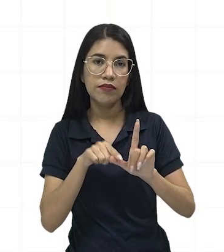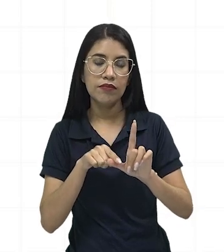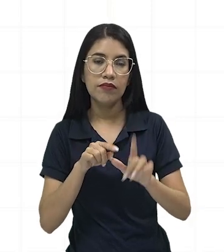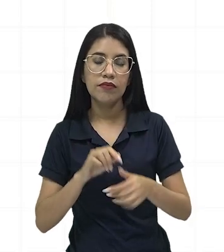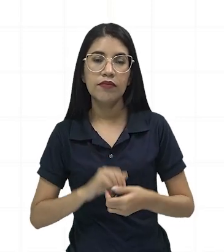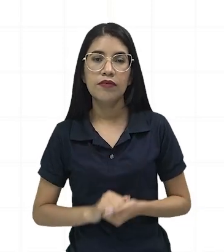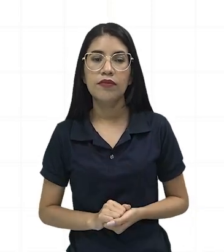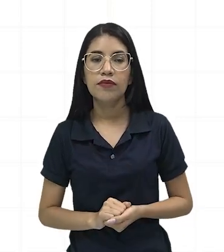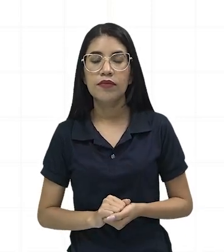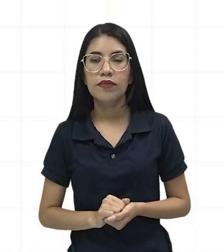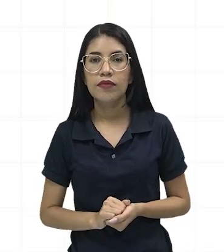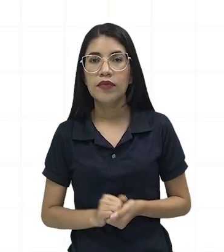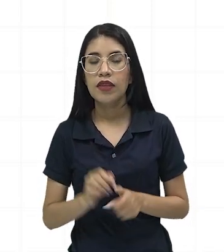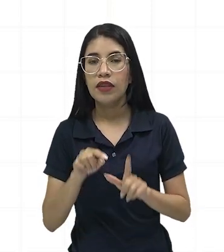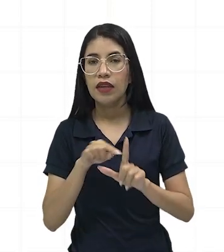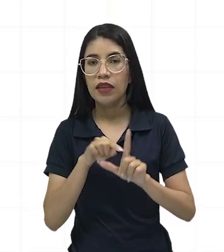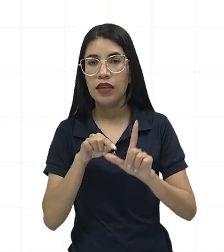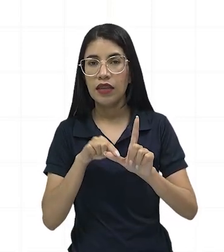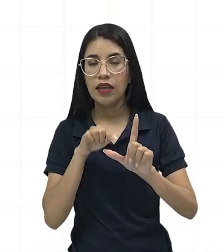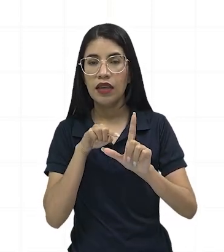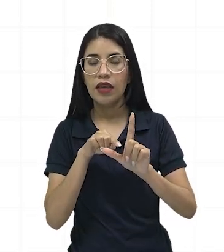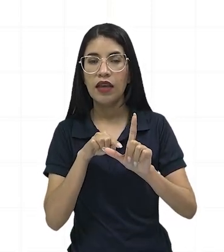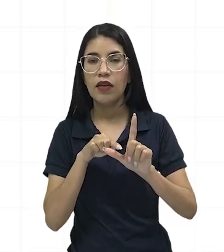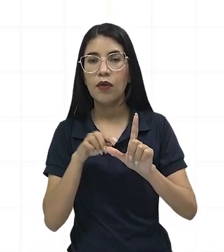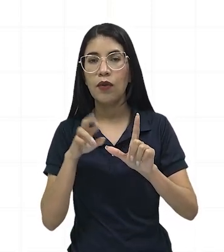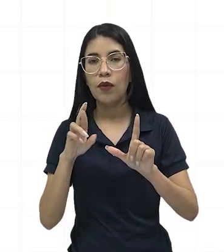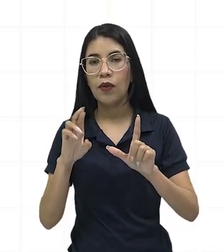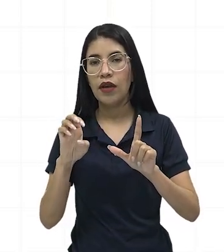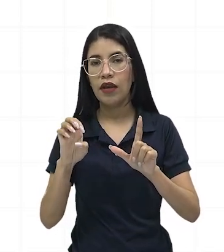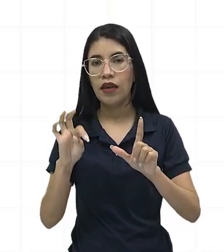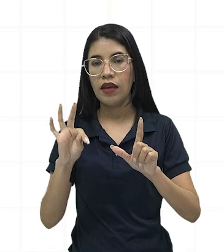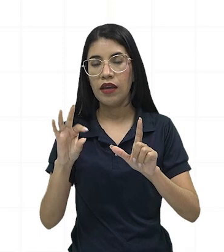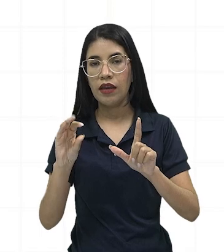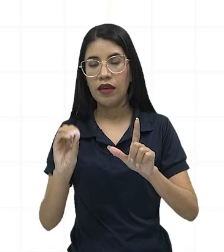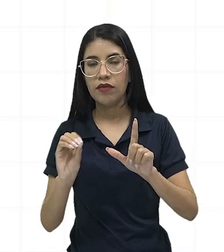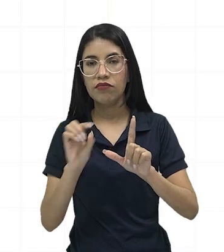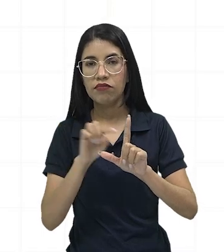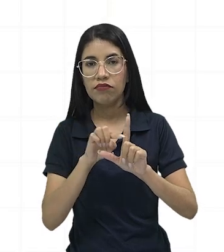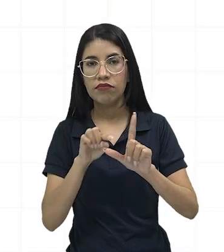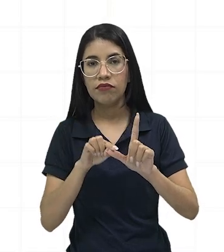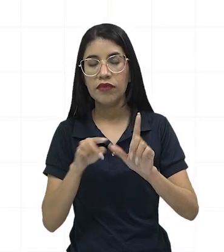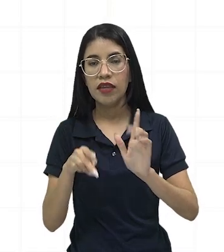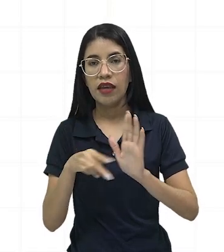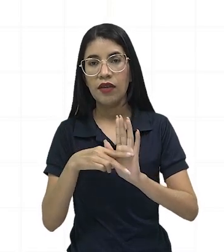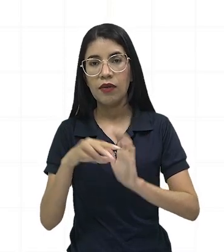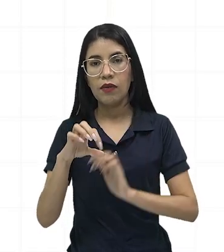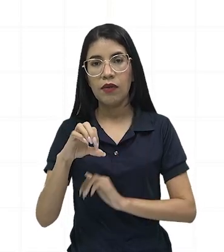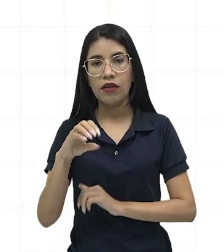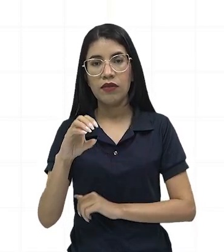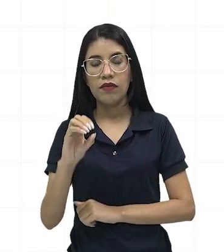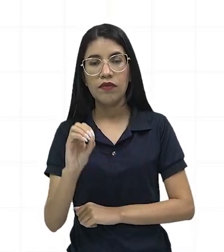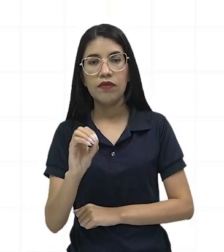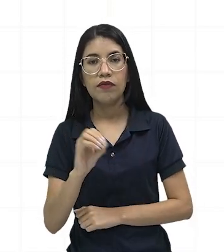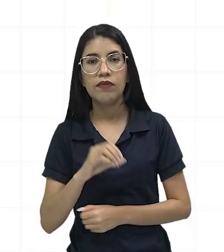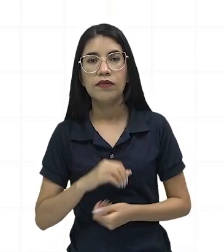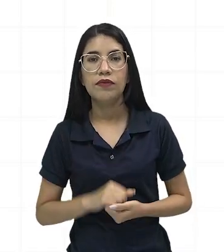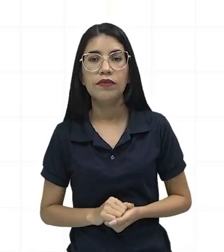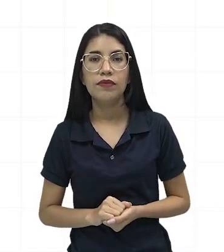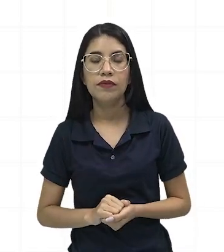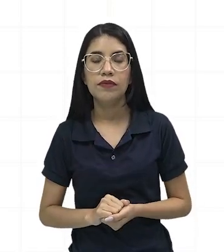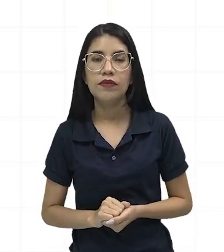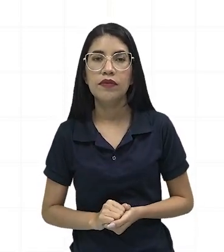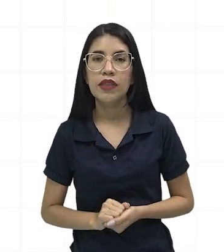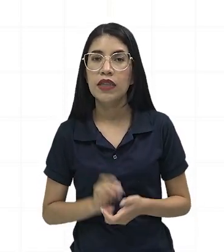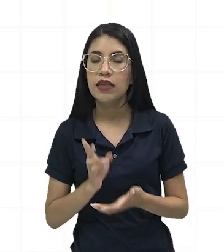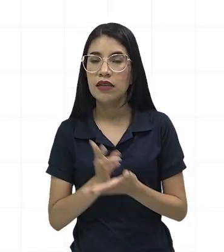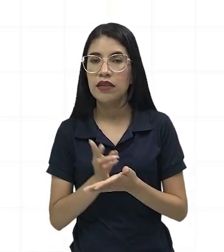o símbolo do ângulo reto, professor. Aqui nós sabemos, quando aparece esse símbolo,